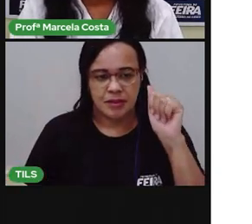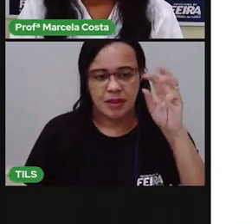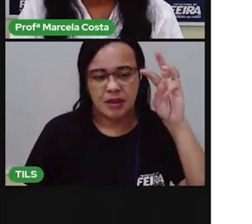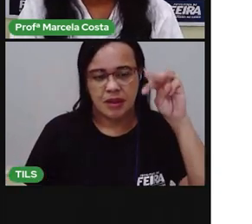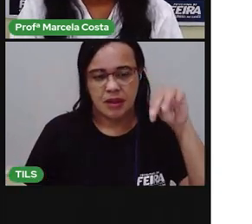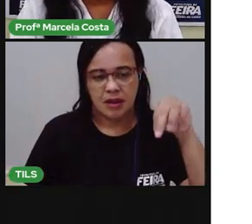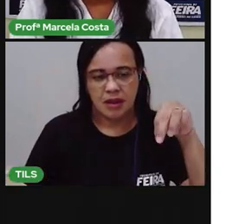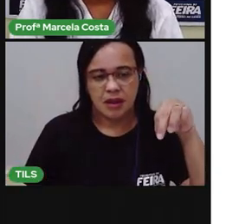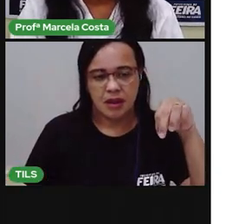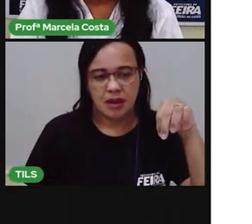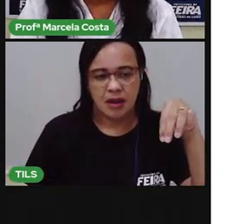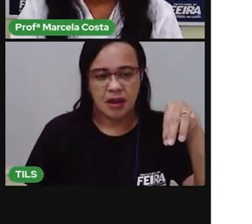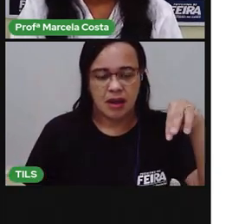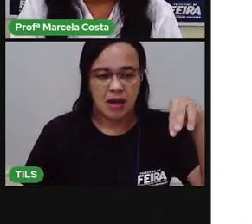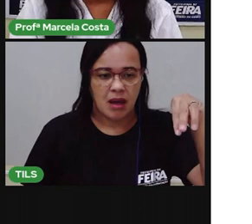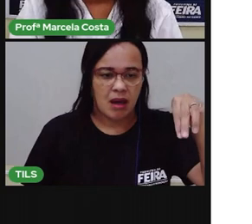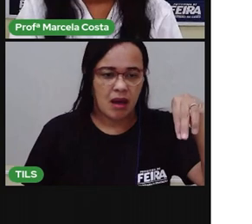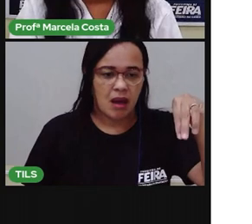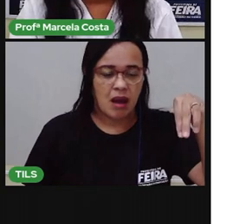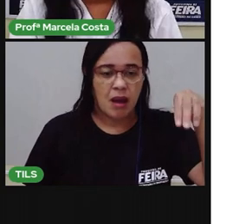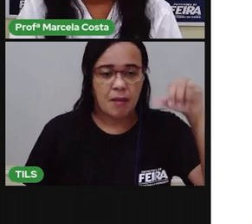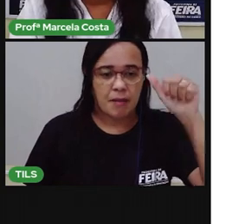Amaciante. Ó,